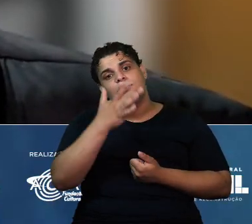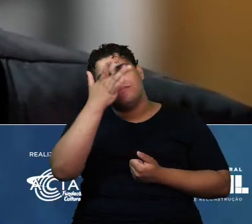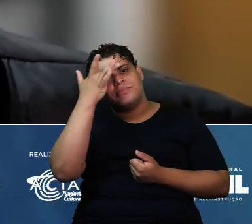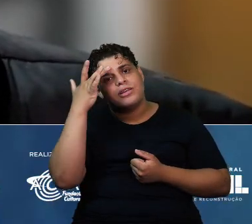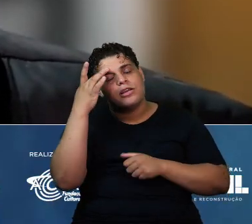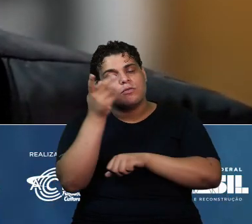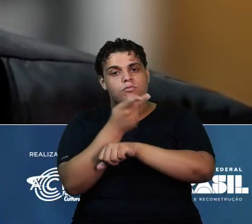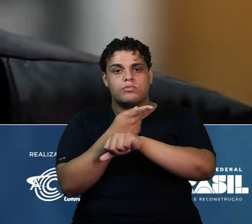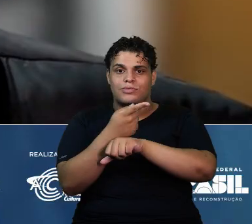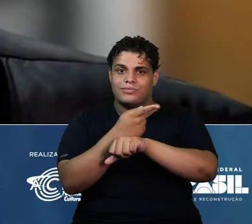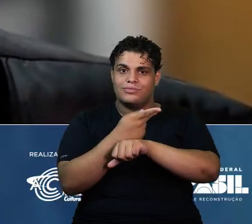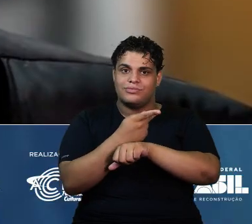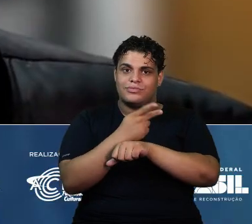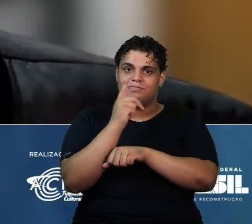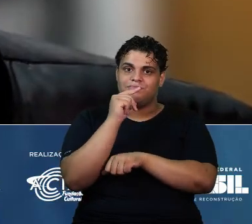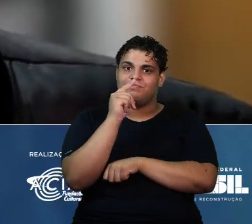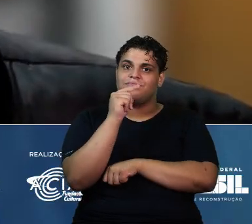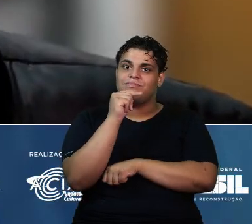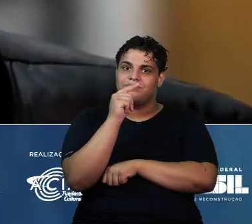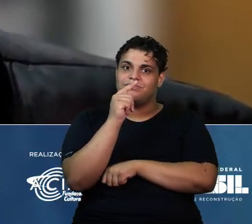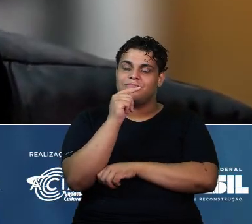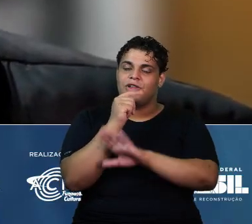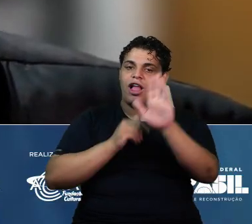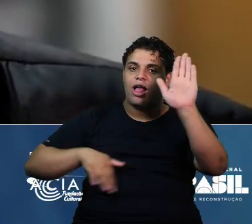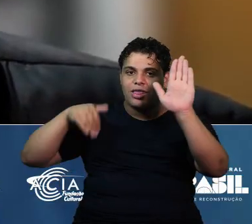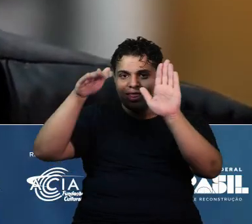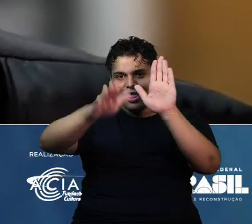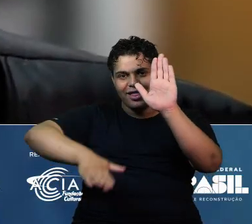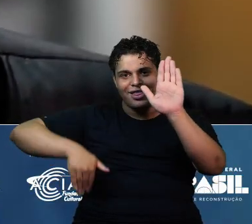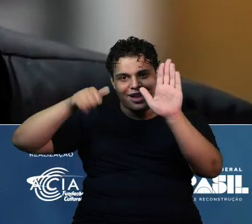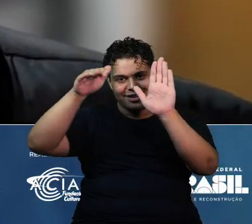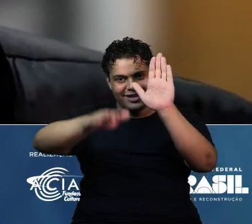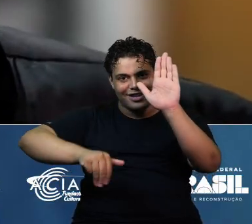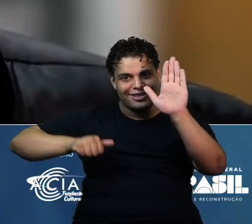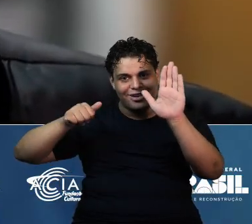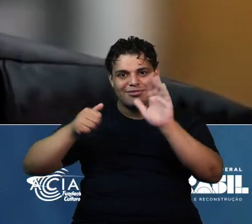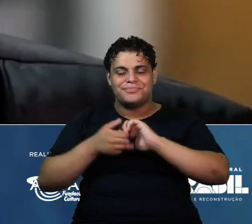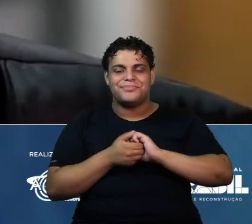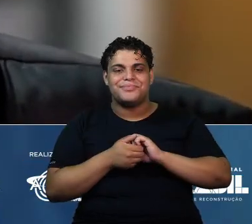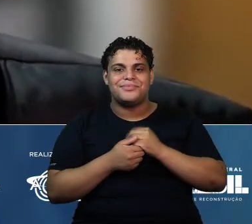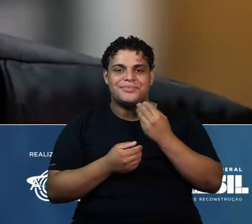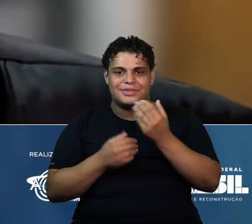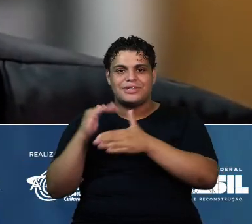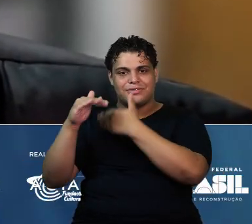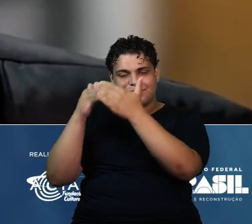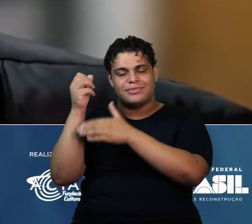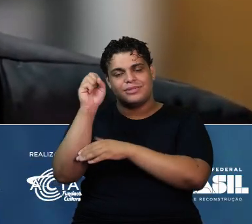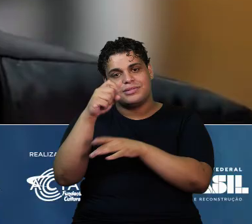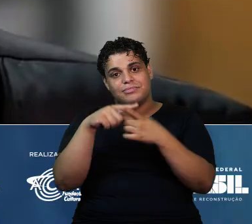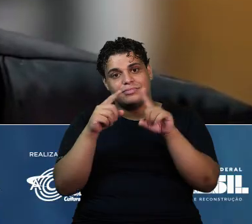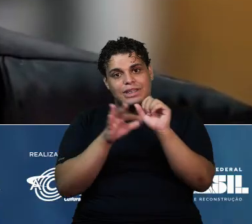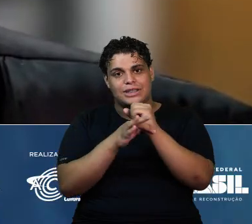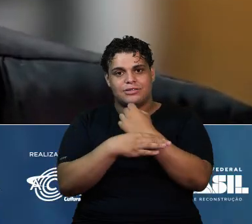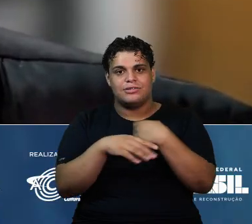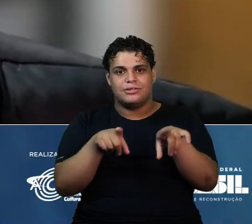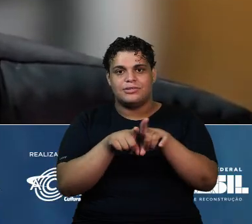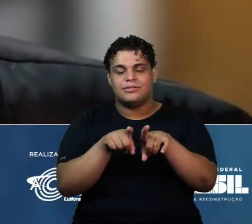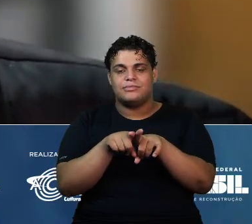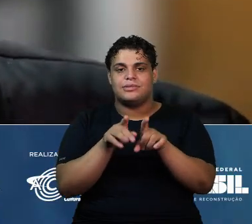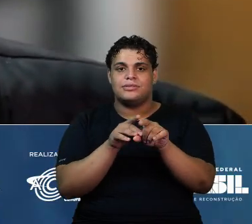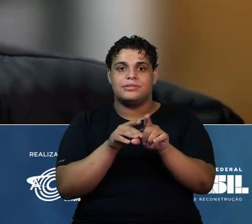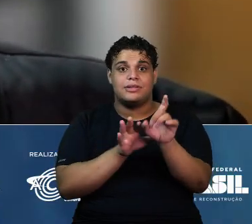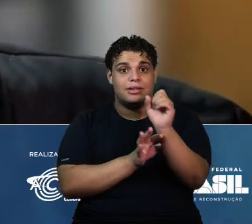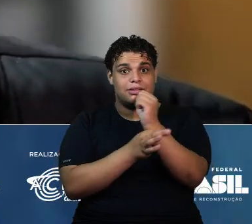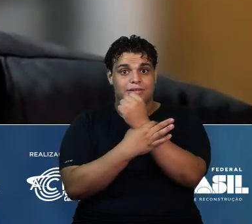a natação como esporte, sim, como desenvolvimento, sim, mas também pela segurança aquática. E a